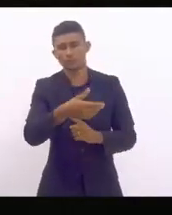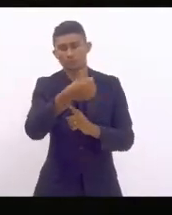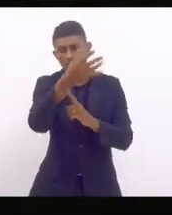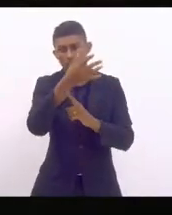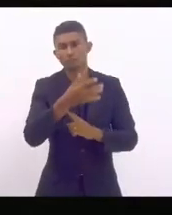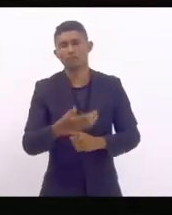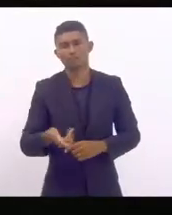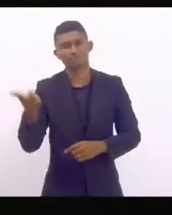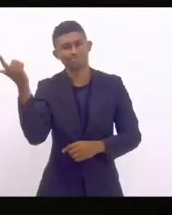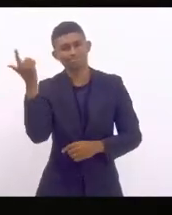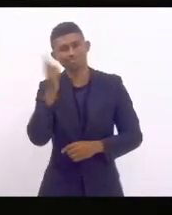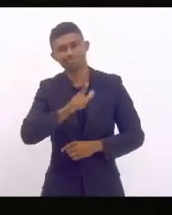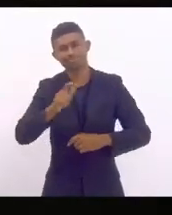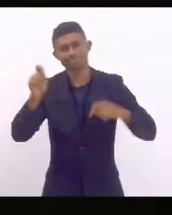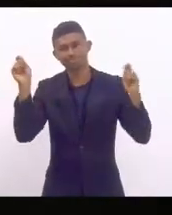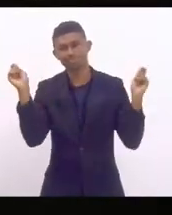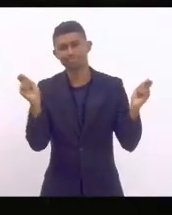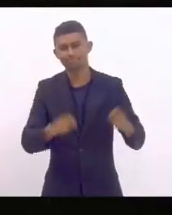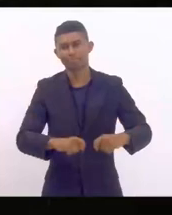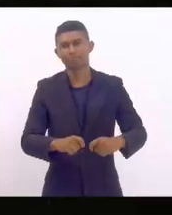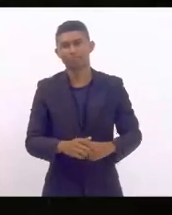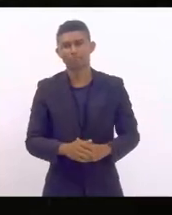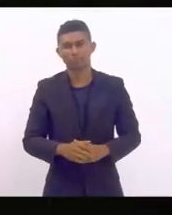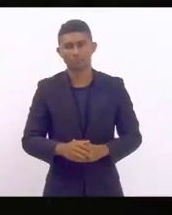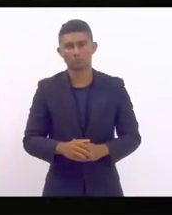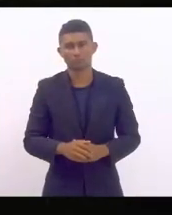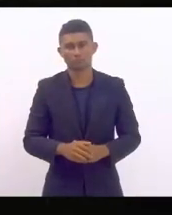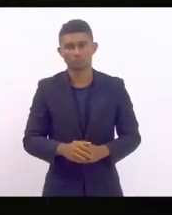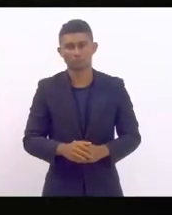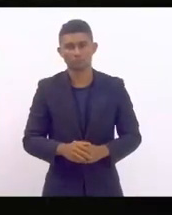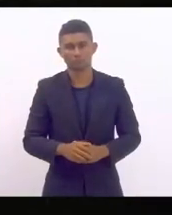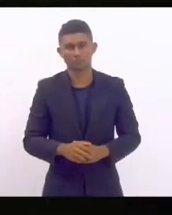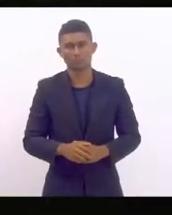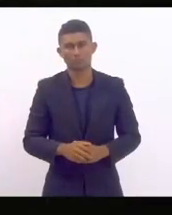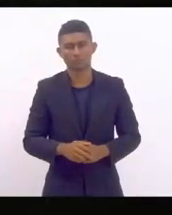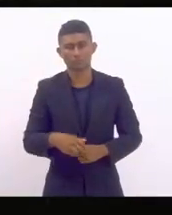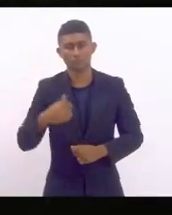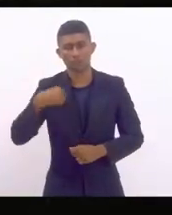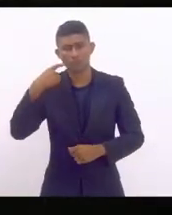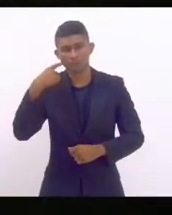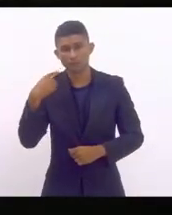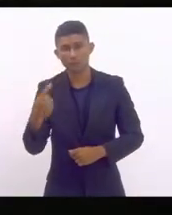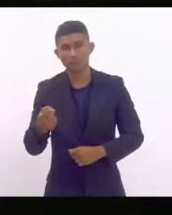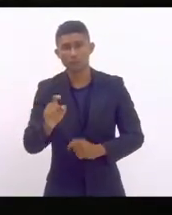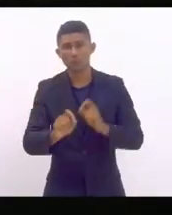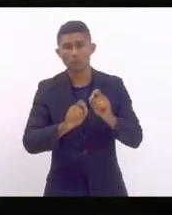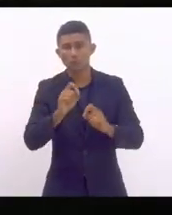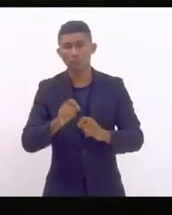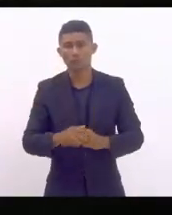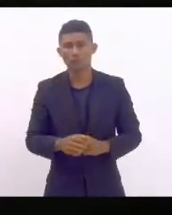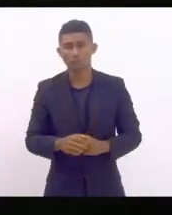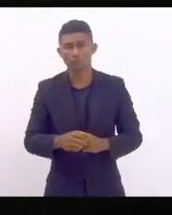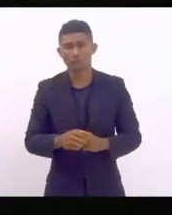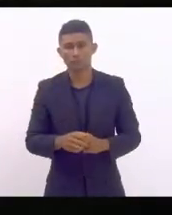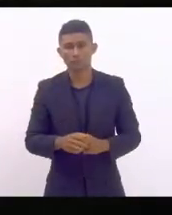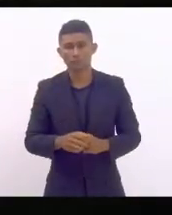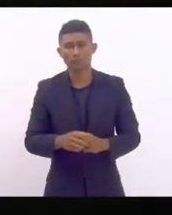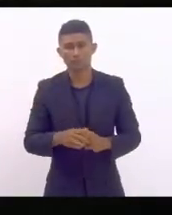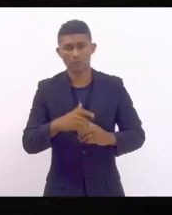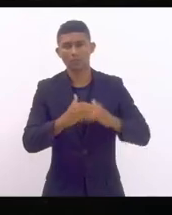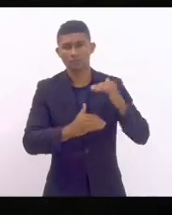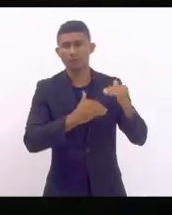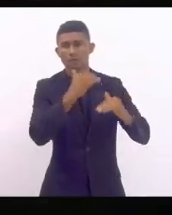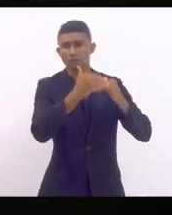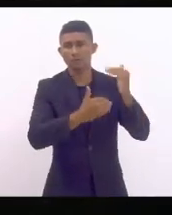vamos começar a ter a condição de começar a ver e trabalhar o verdadeiro desenvolvimento